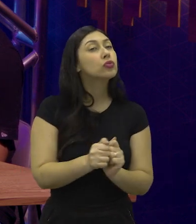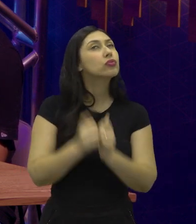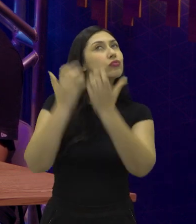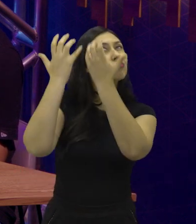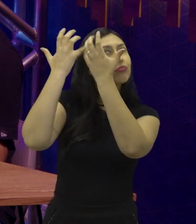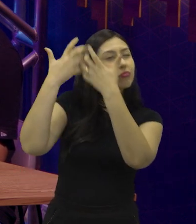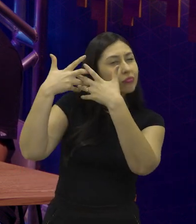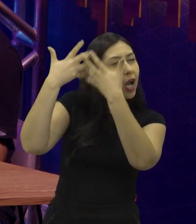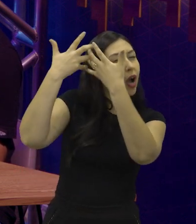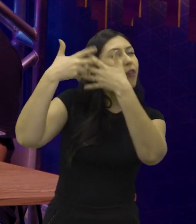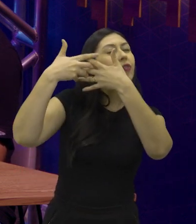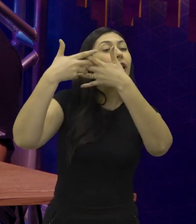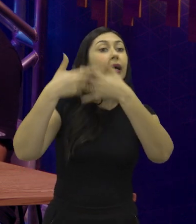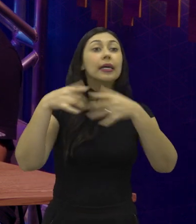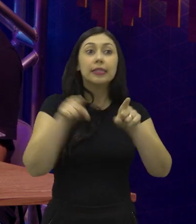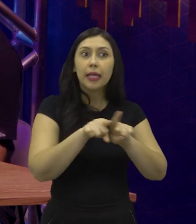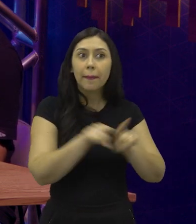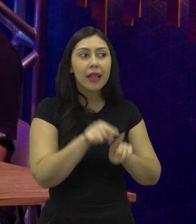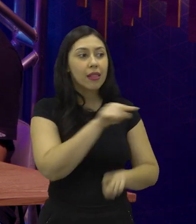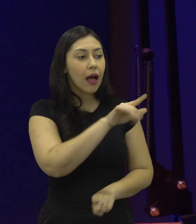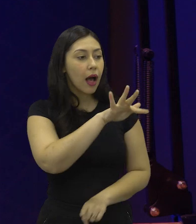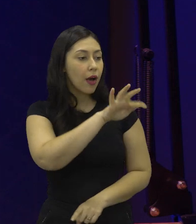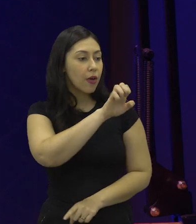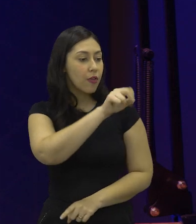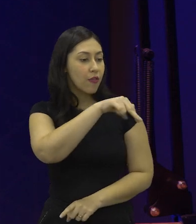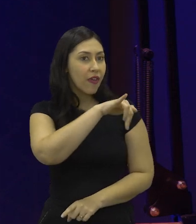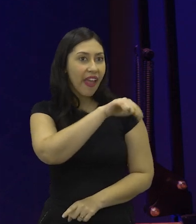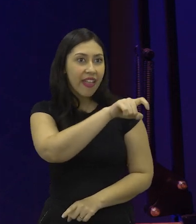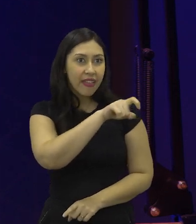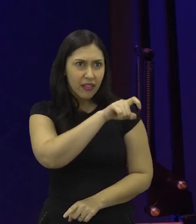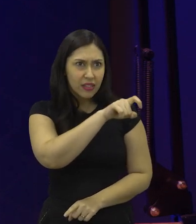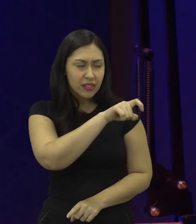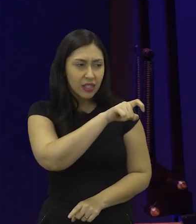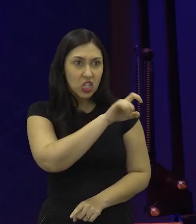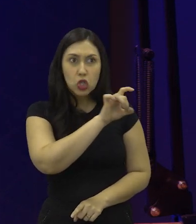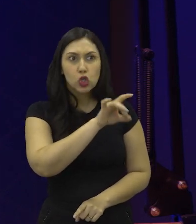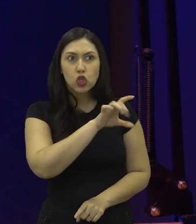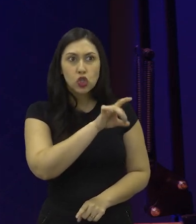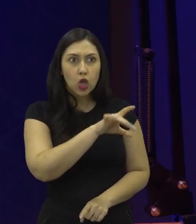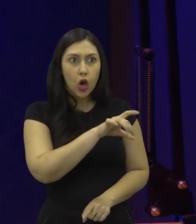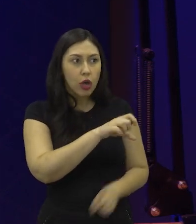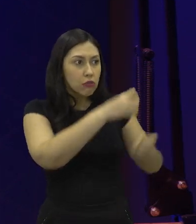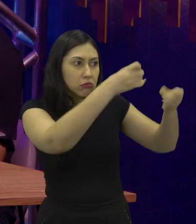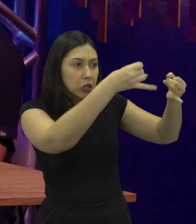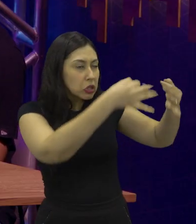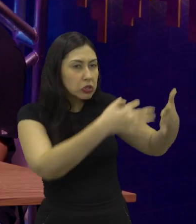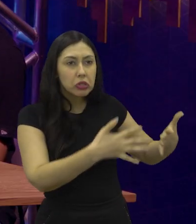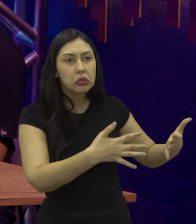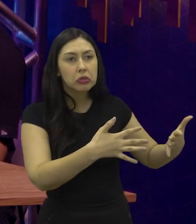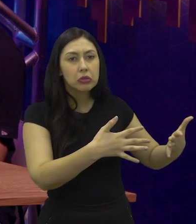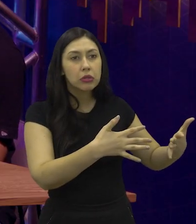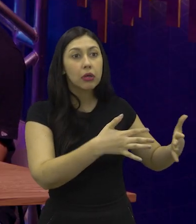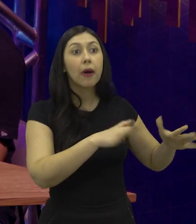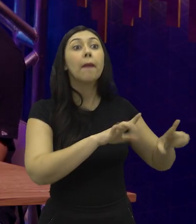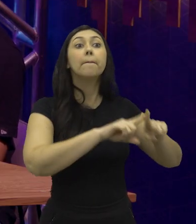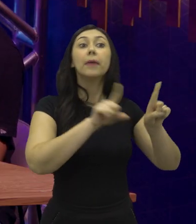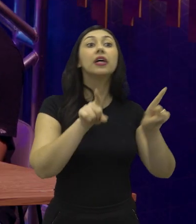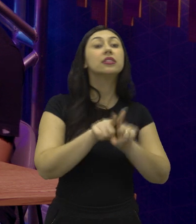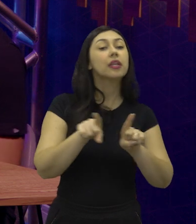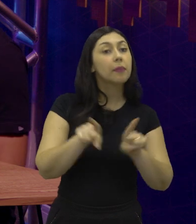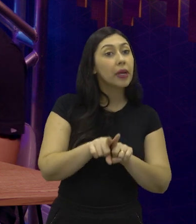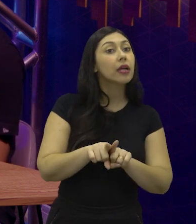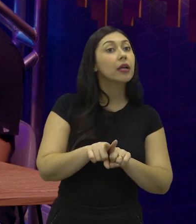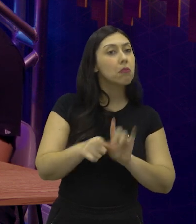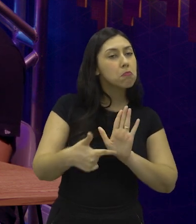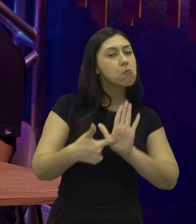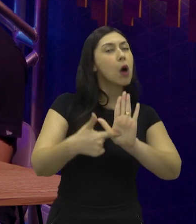uma reflexão, né? Ele explica a Fênix, mas não é só uma criatura mágica. Ele tá falando num sentido, ai, a Fênix, você nasce